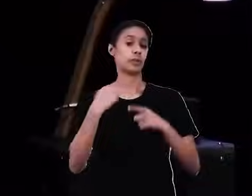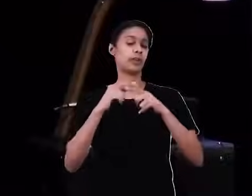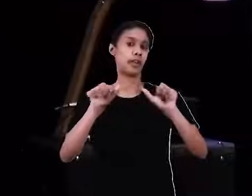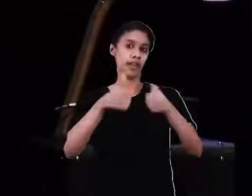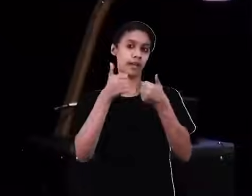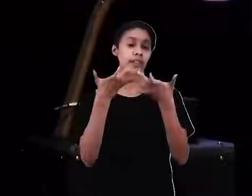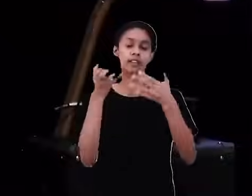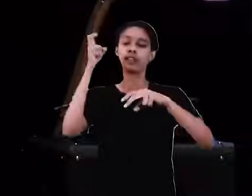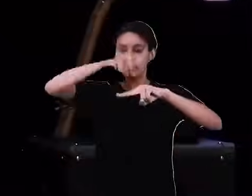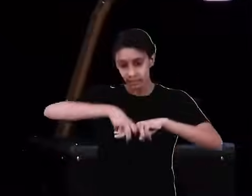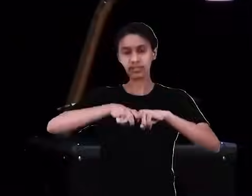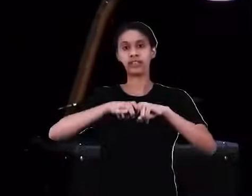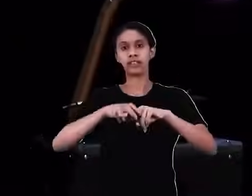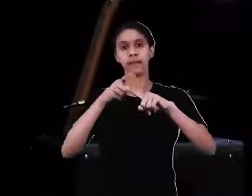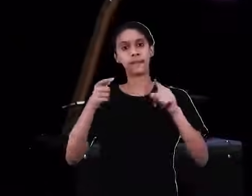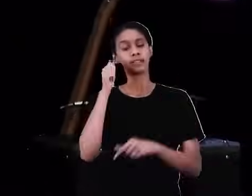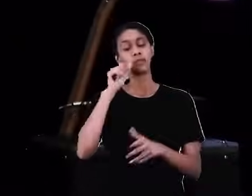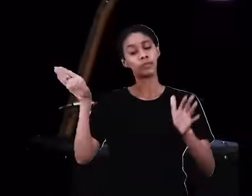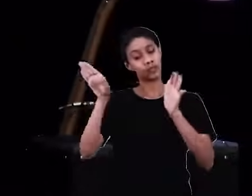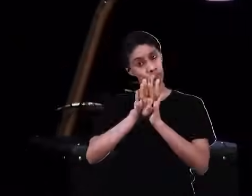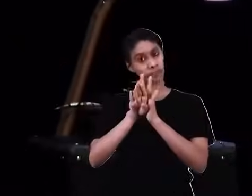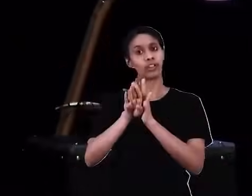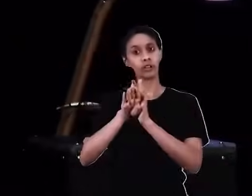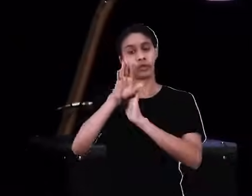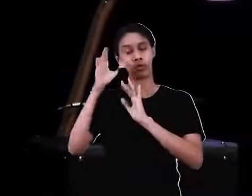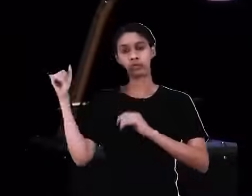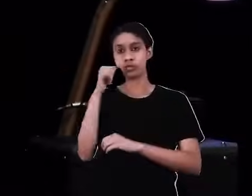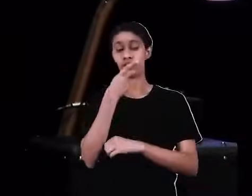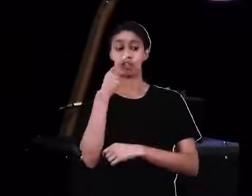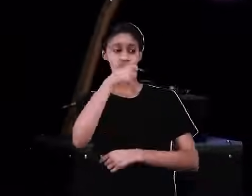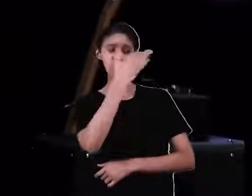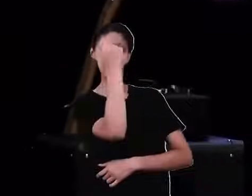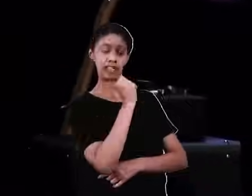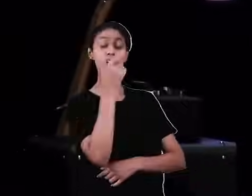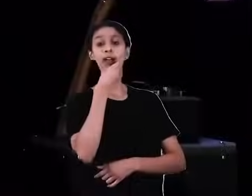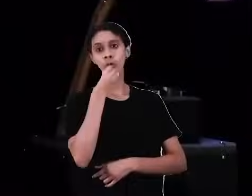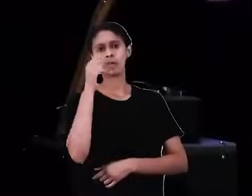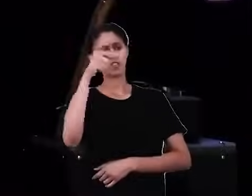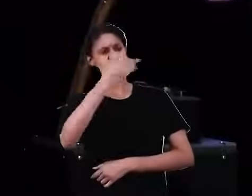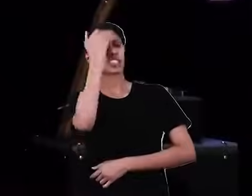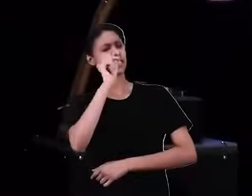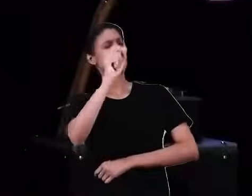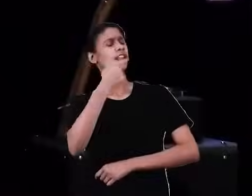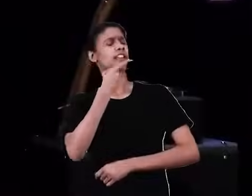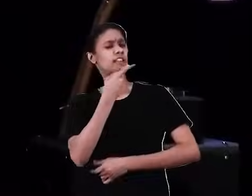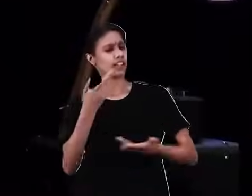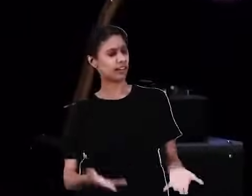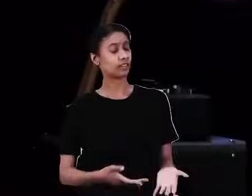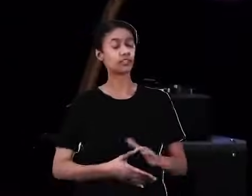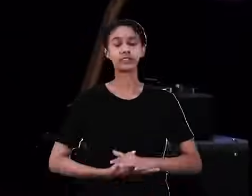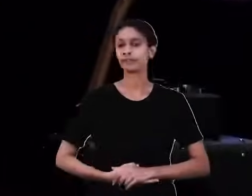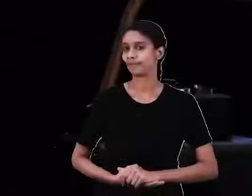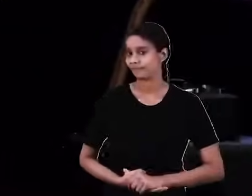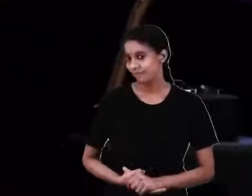E ele queria, porque queria sentar. Quando a comissária veio reclamar com ele, você sabe com quem está falando, menino.